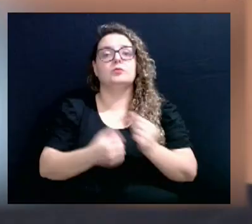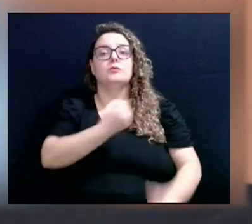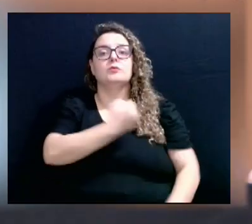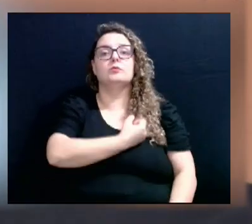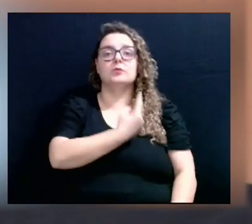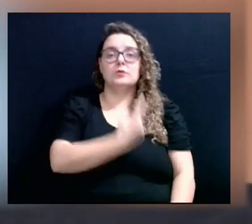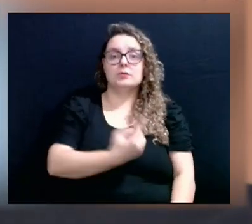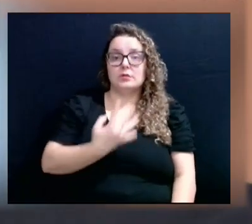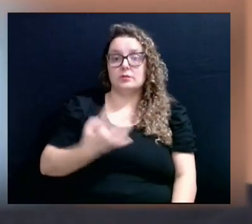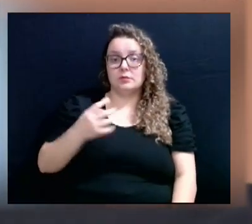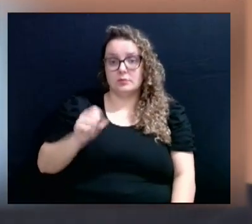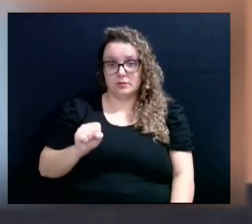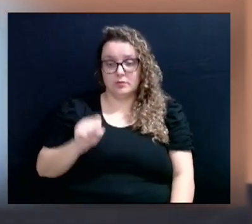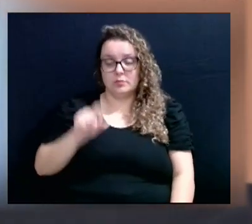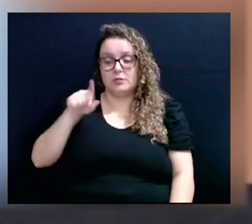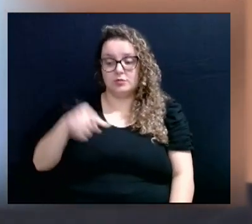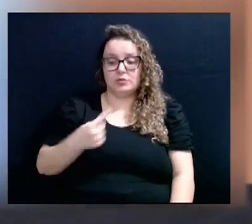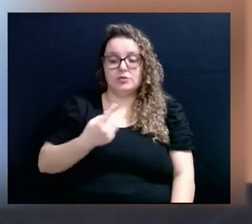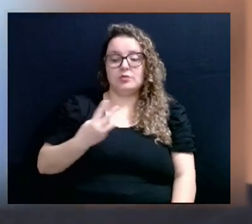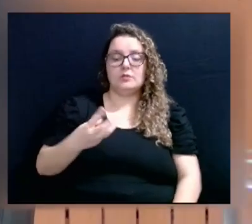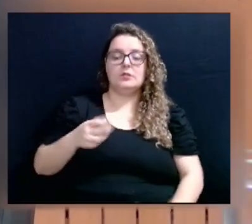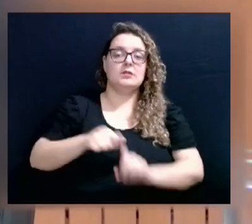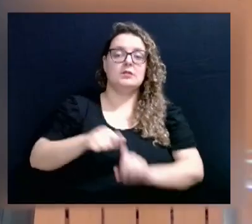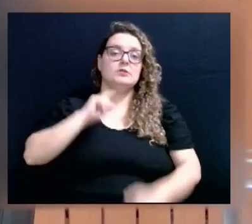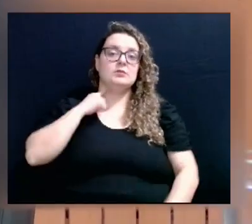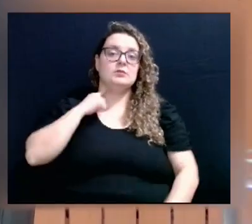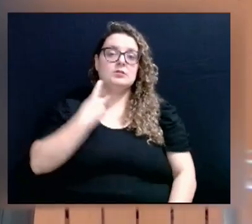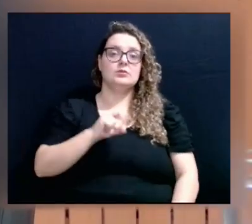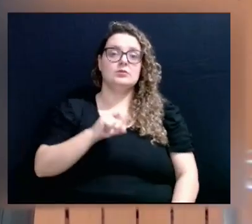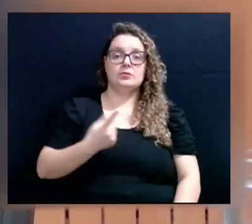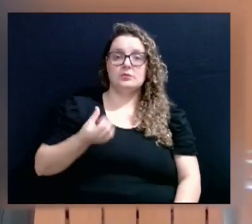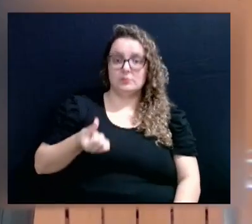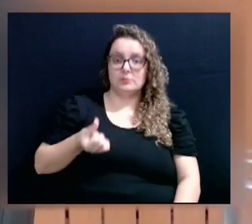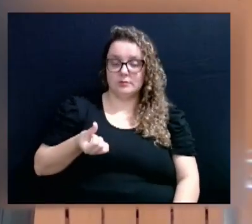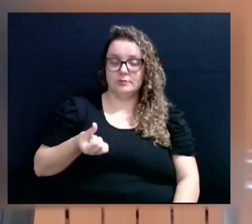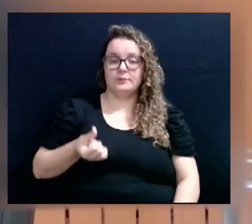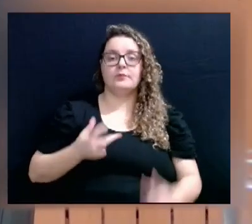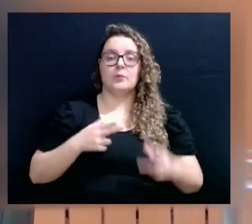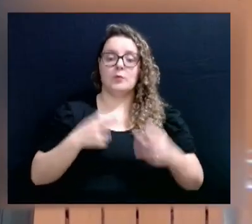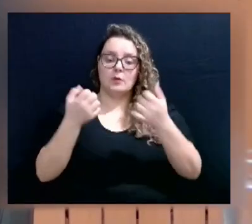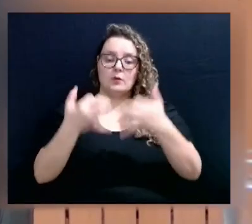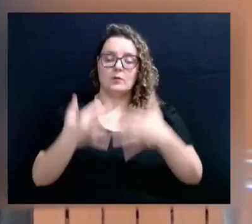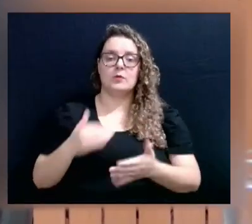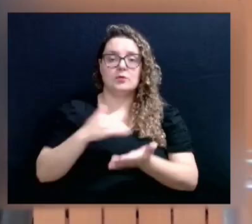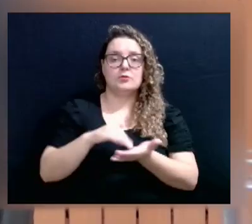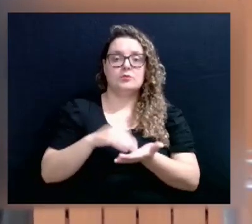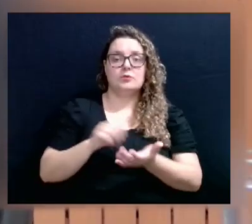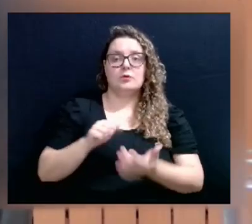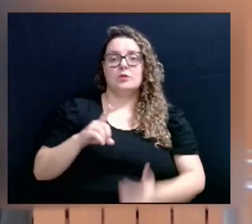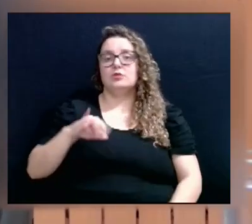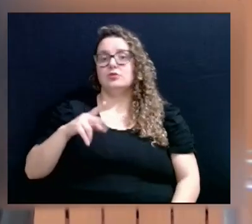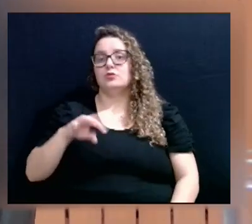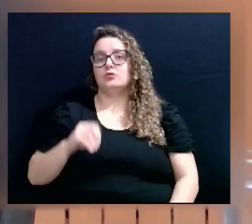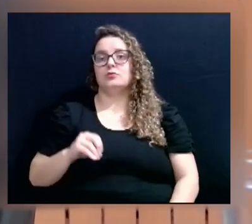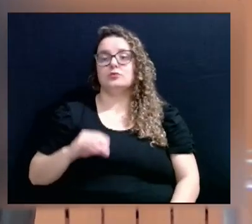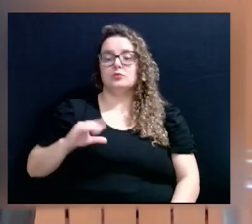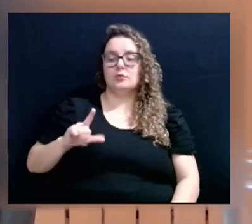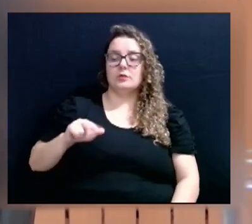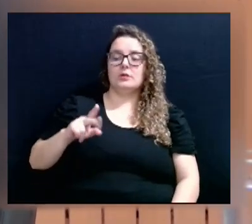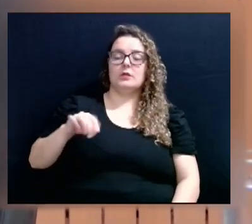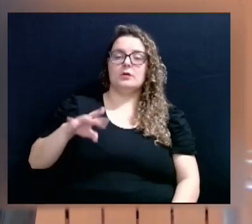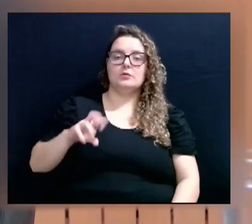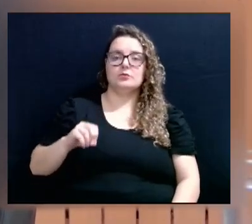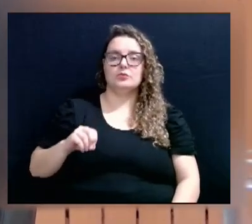148, de 13 de maio de 2016, como explica o secretário adjunto Cláudio Henrique Pires, da